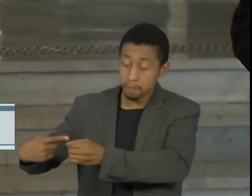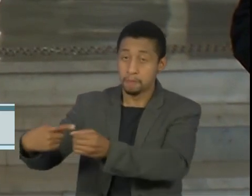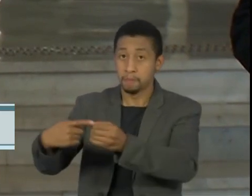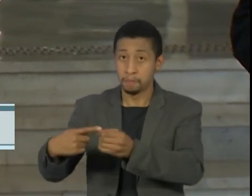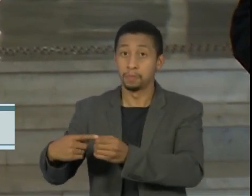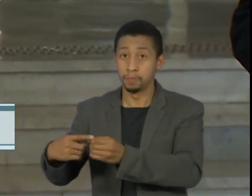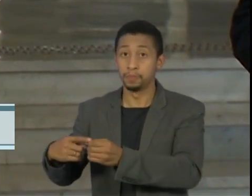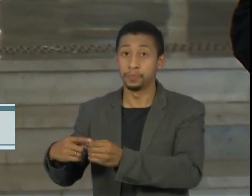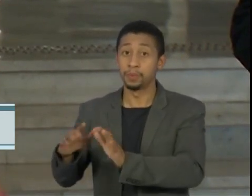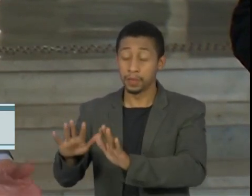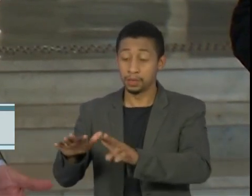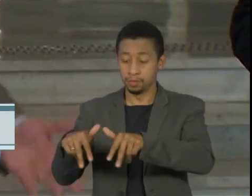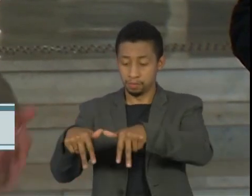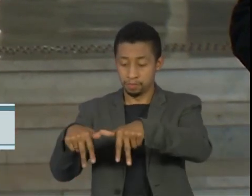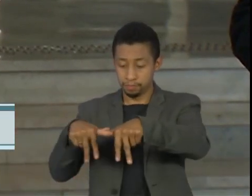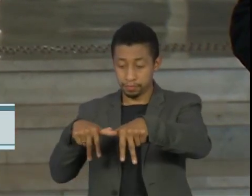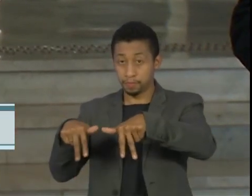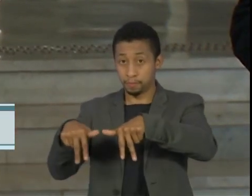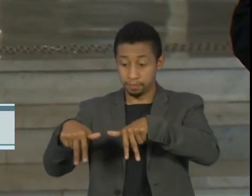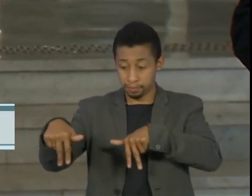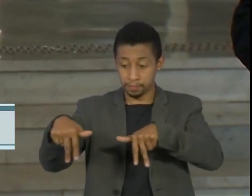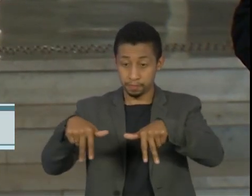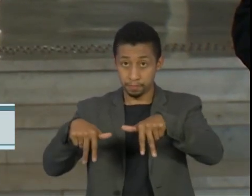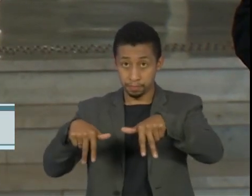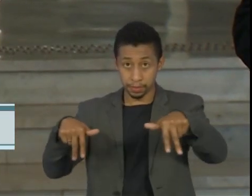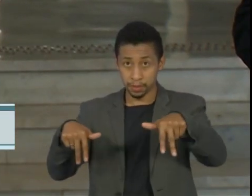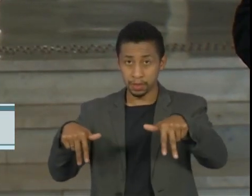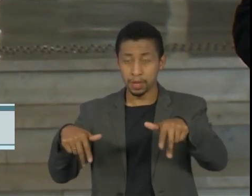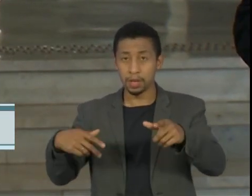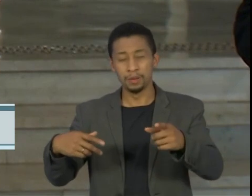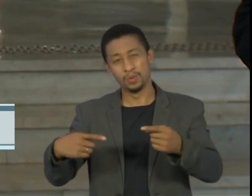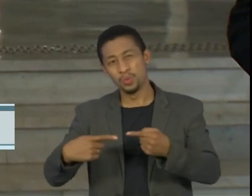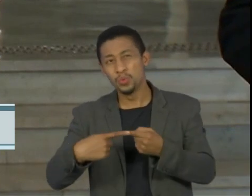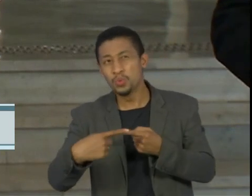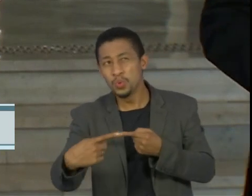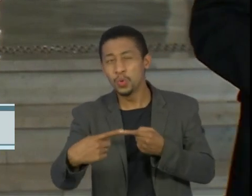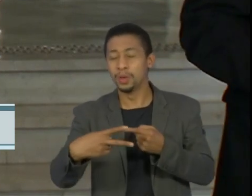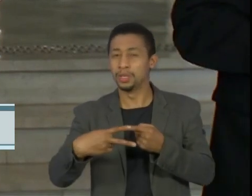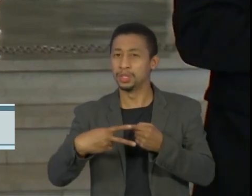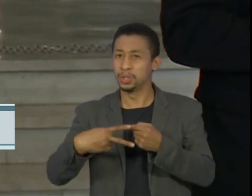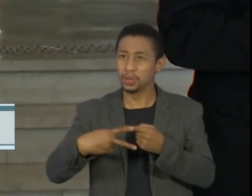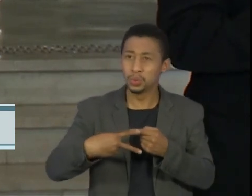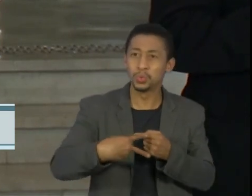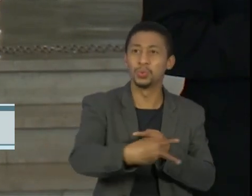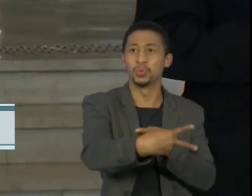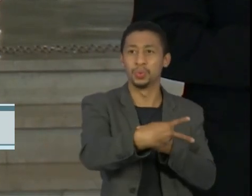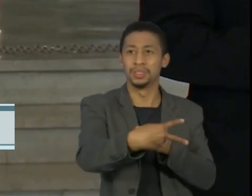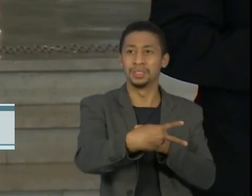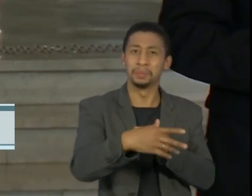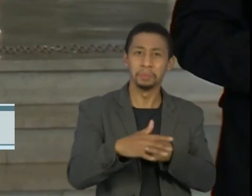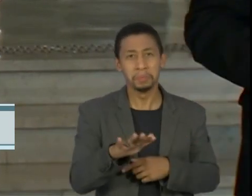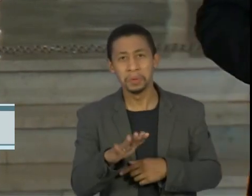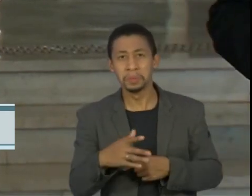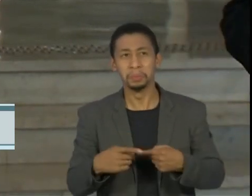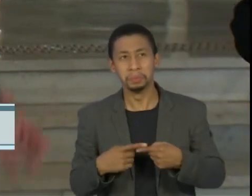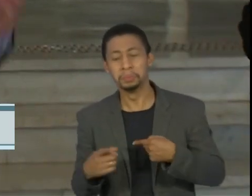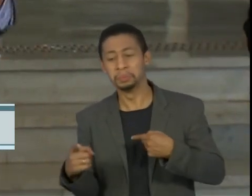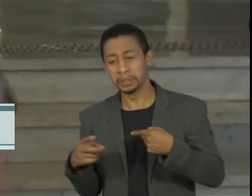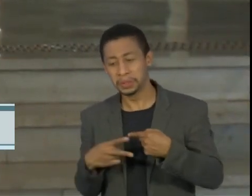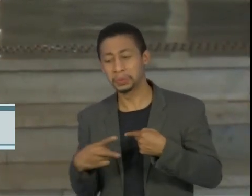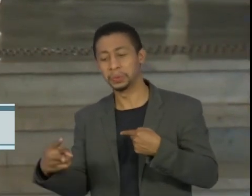distanciamento social são observados depois de 1 a 2 semanas. Então, a nossa expectativa é de que nas próximas